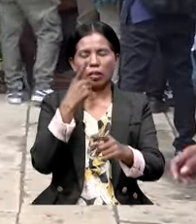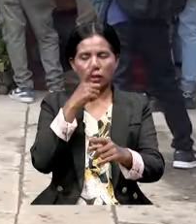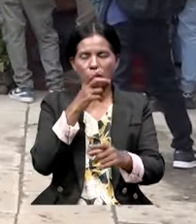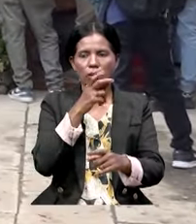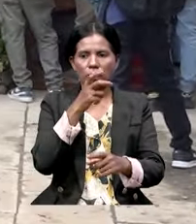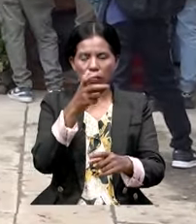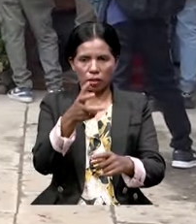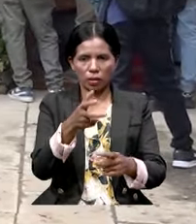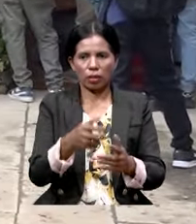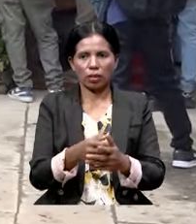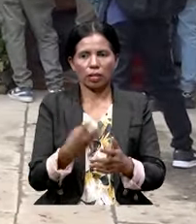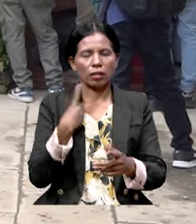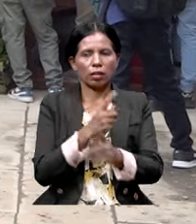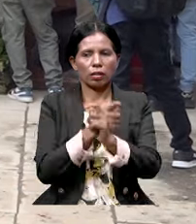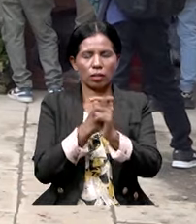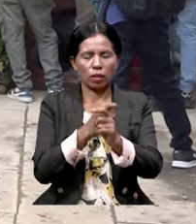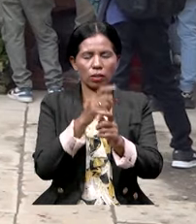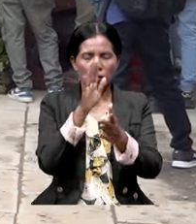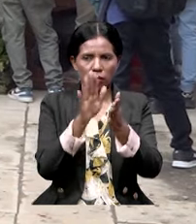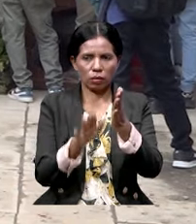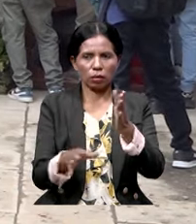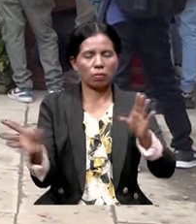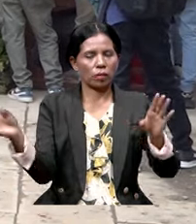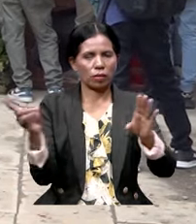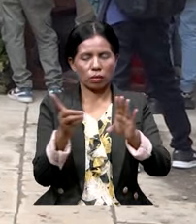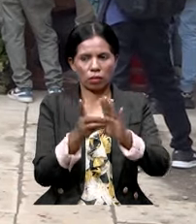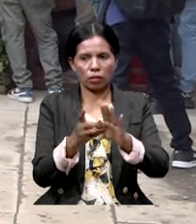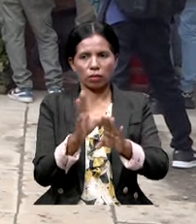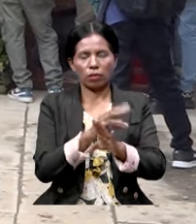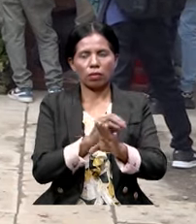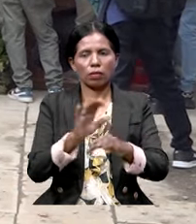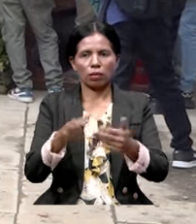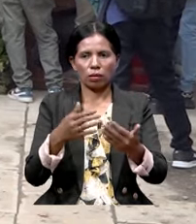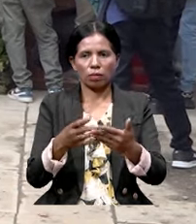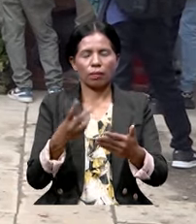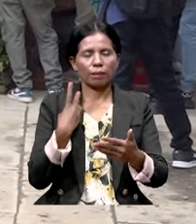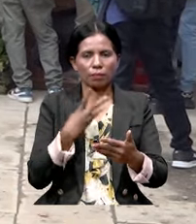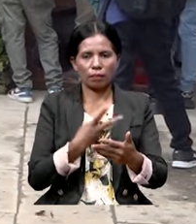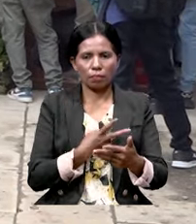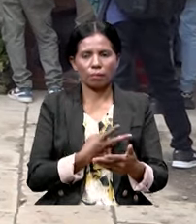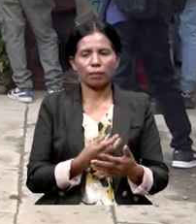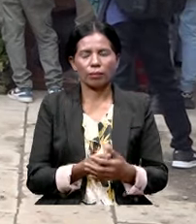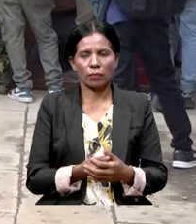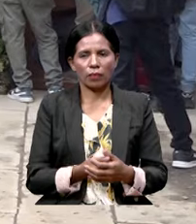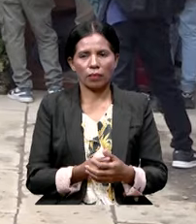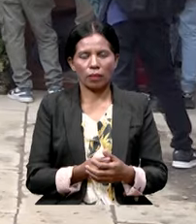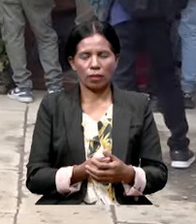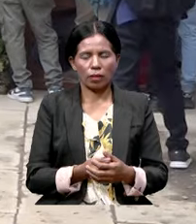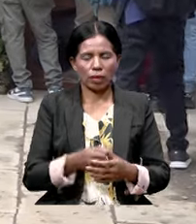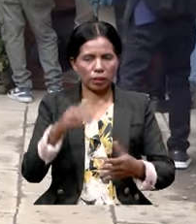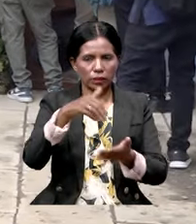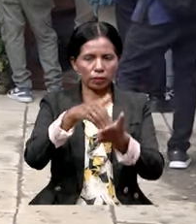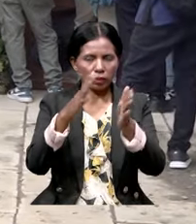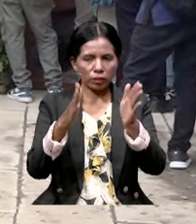portugues ai tine tetu minimo liu ba dokumen tu saintifiku sira entau caso quando estudante